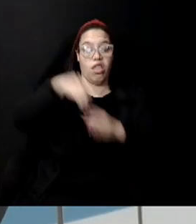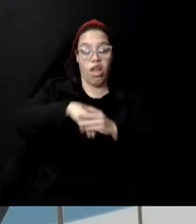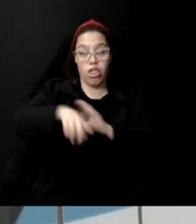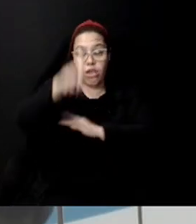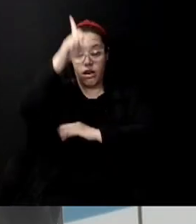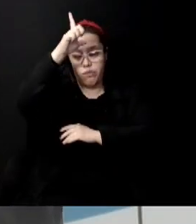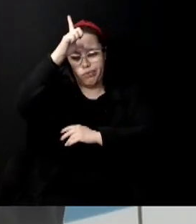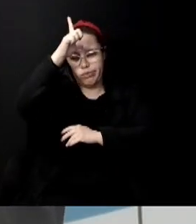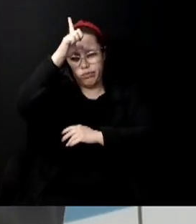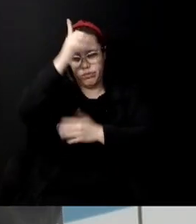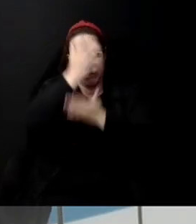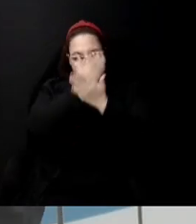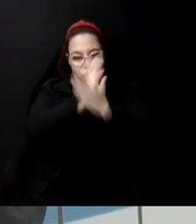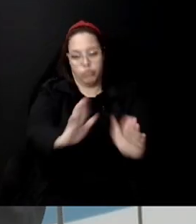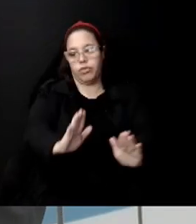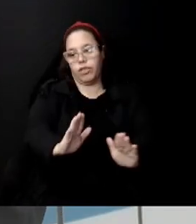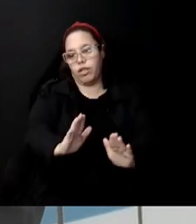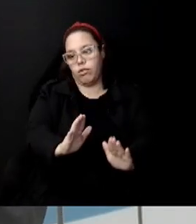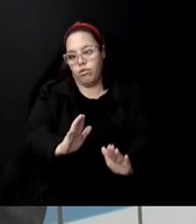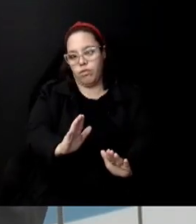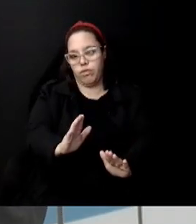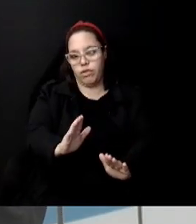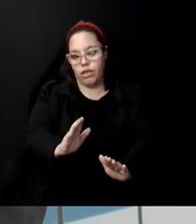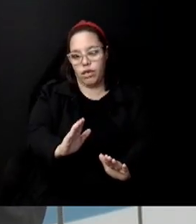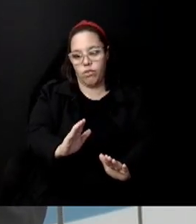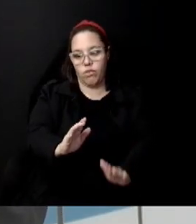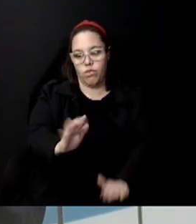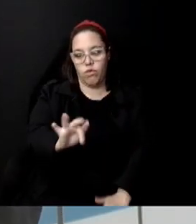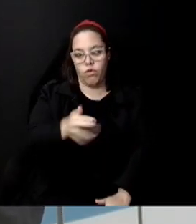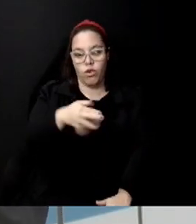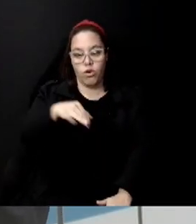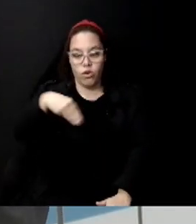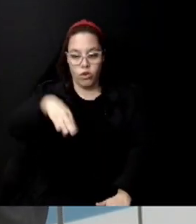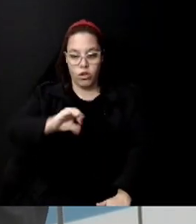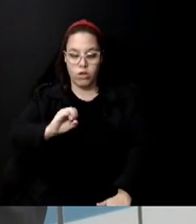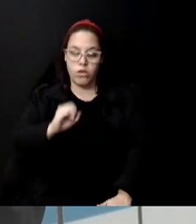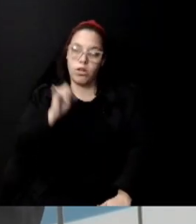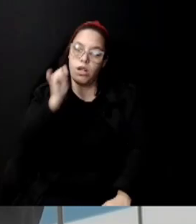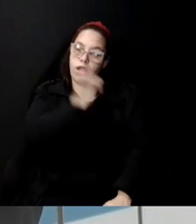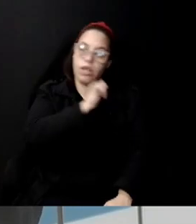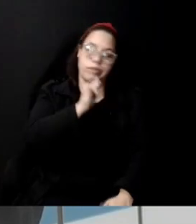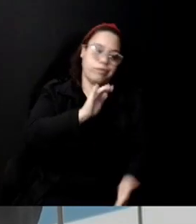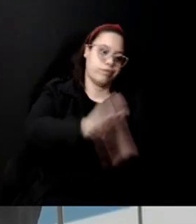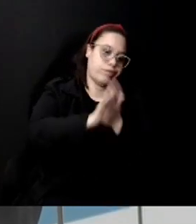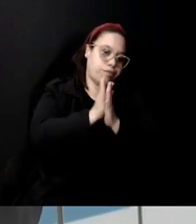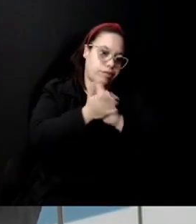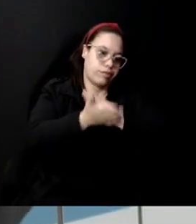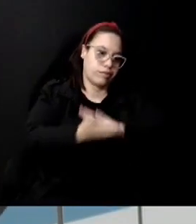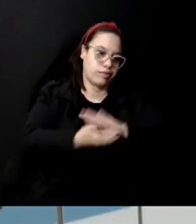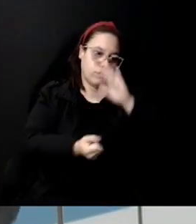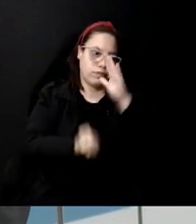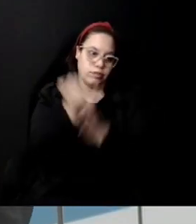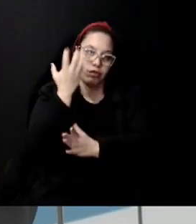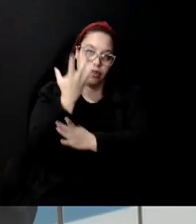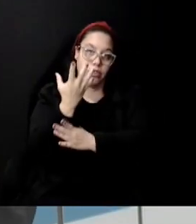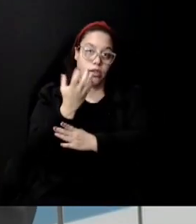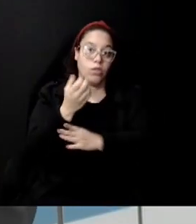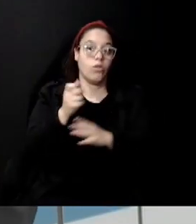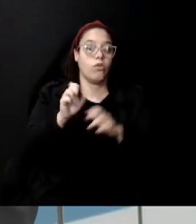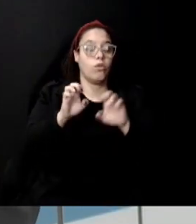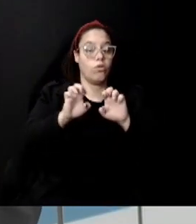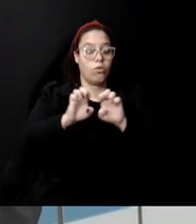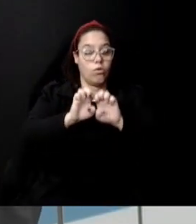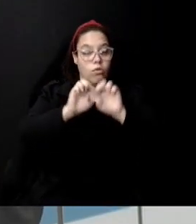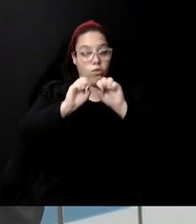o fascismo na Itália acabou por massacrar muitas pessoas, e a gente resolveu criar um órgão internacional que controlasse os